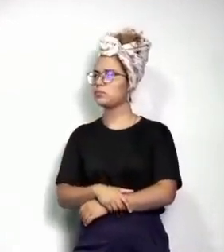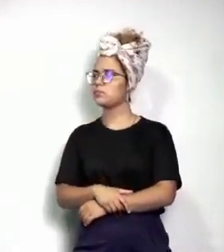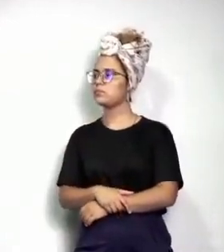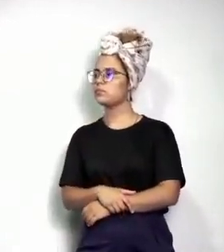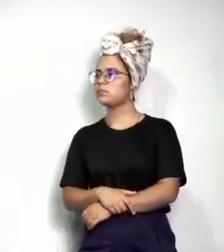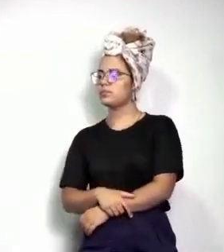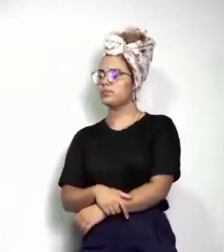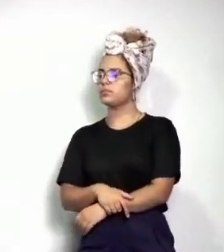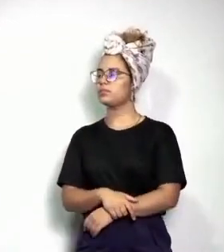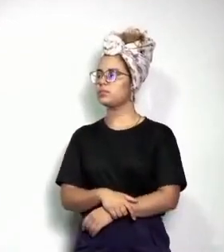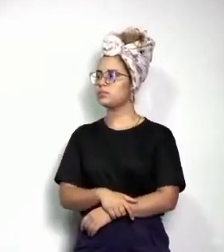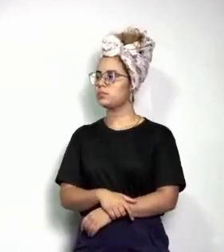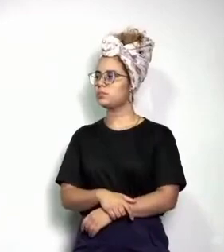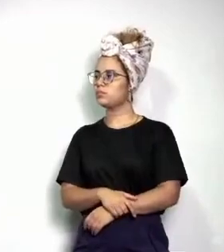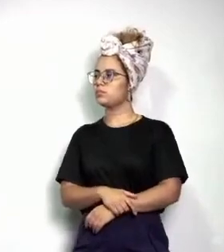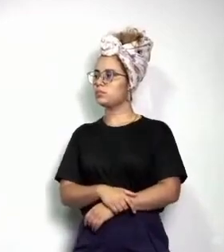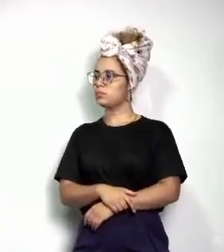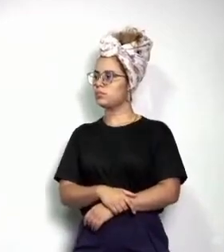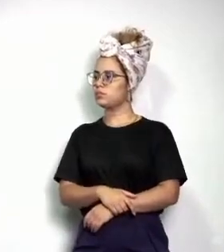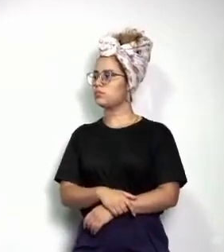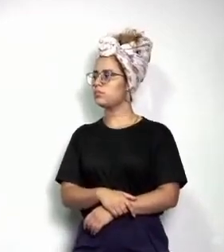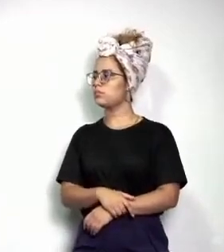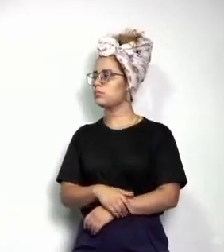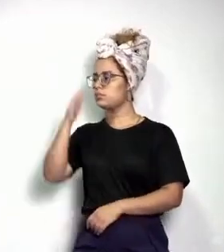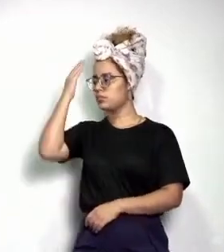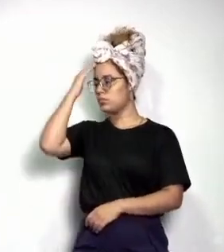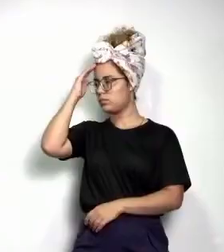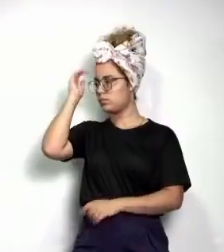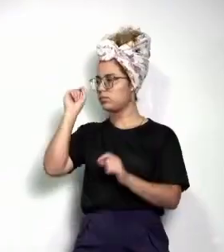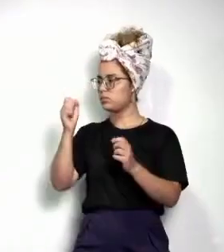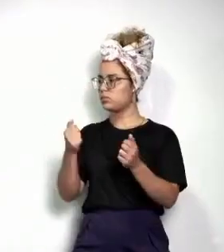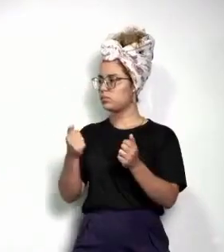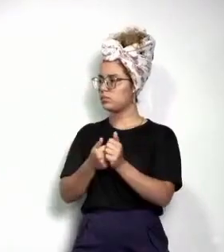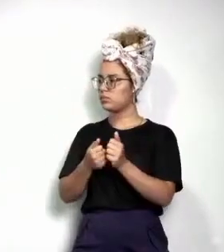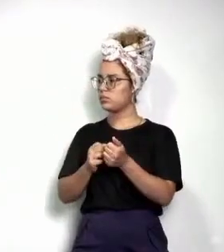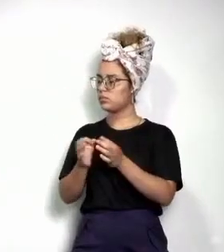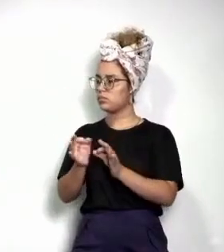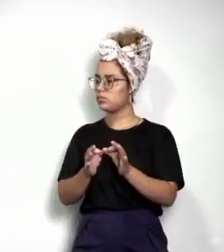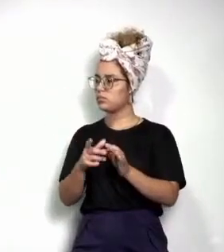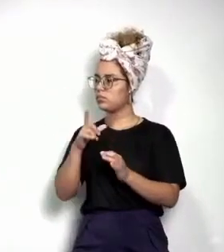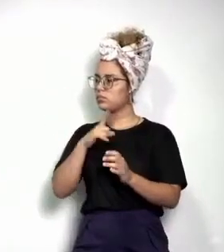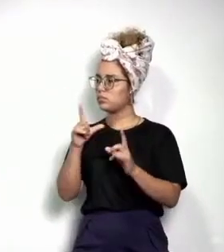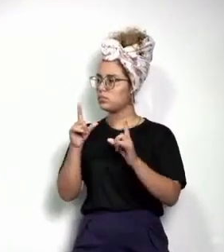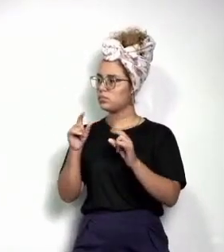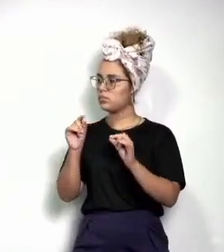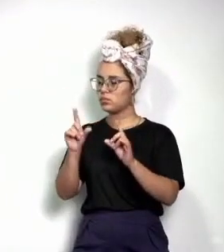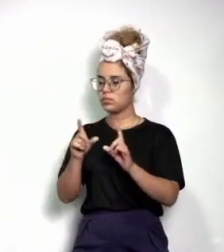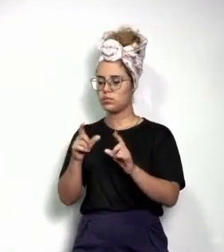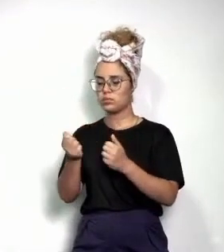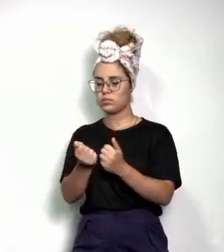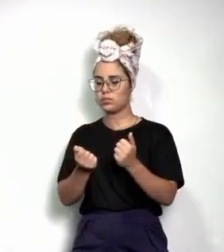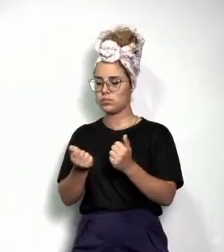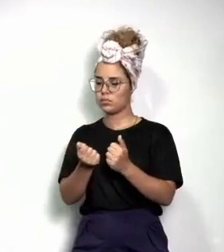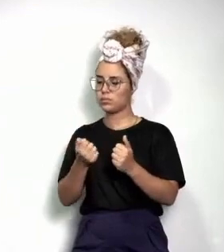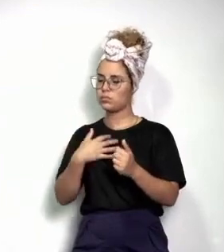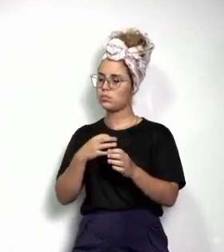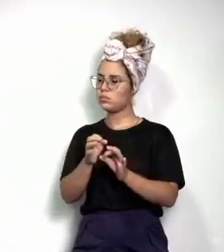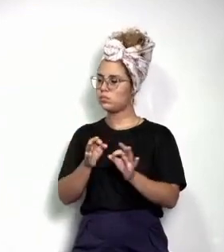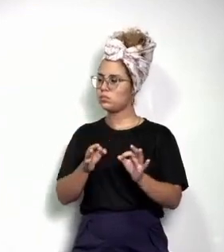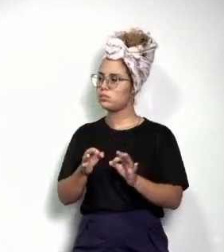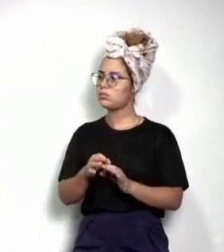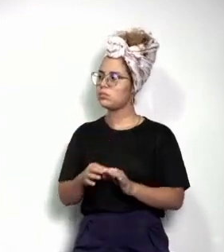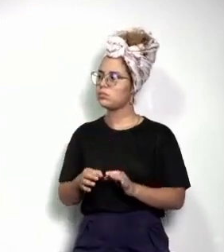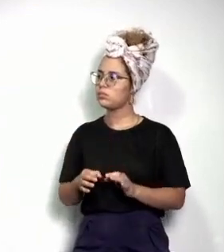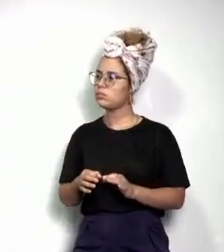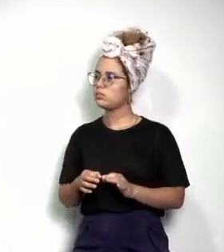É, aí eu entendi isso na montagem, né? Então a gente pode ter um pouco menos de medo assim, de mexer no equipamento,